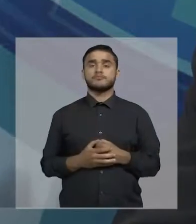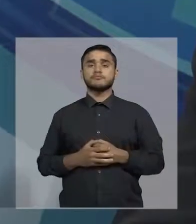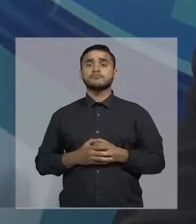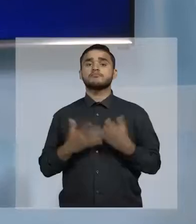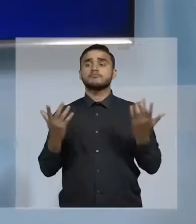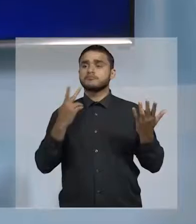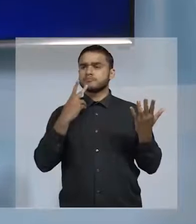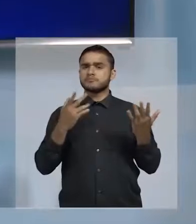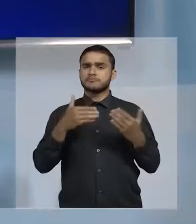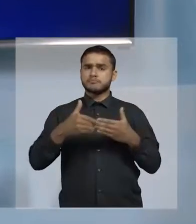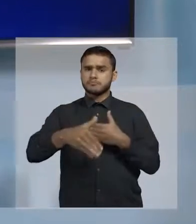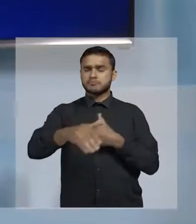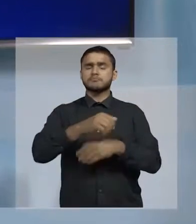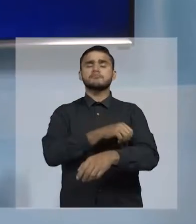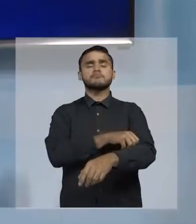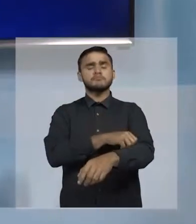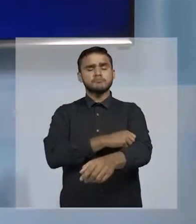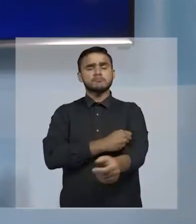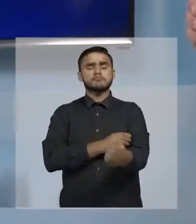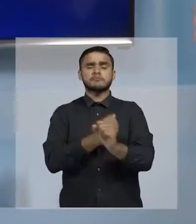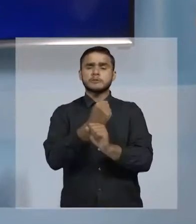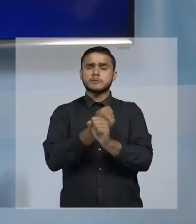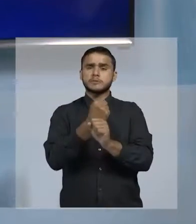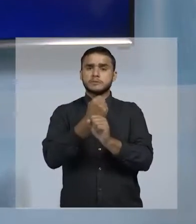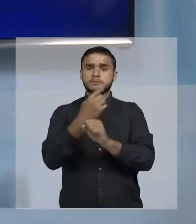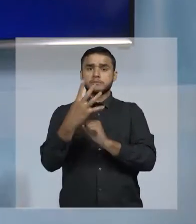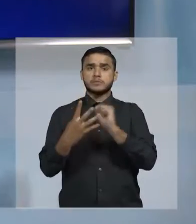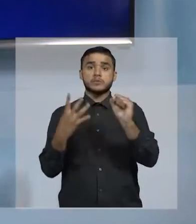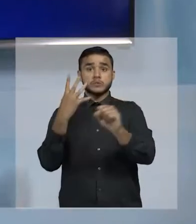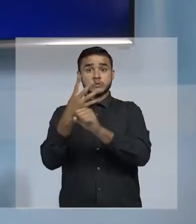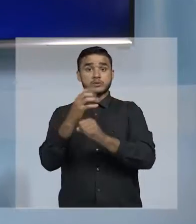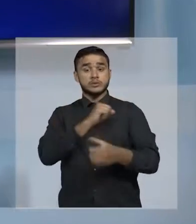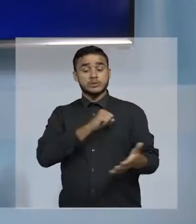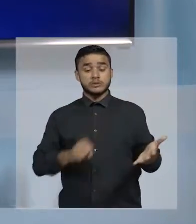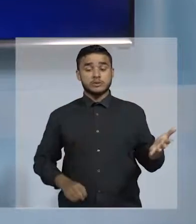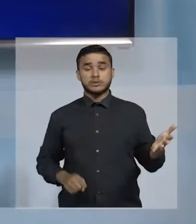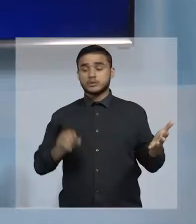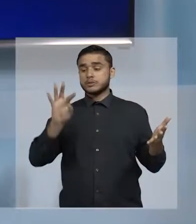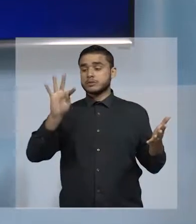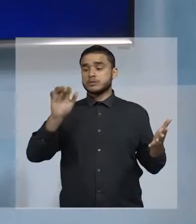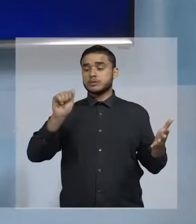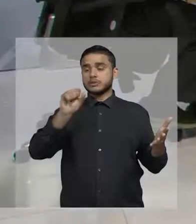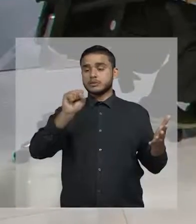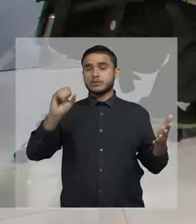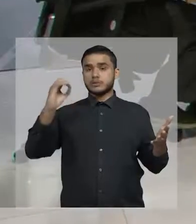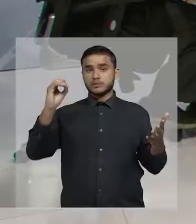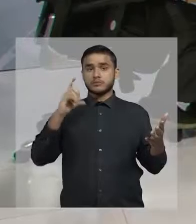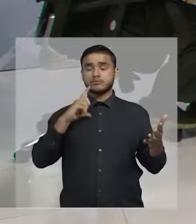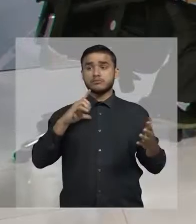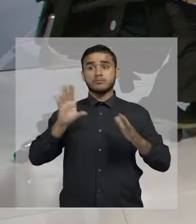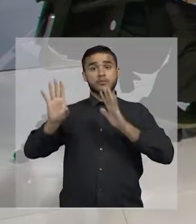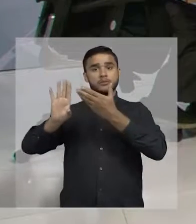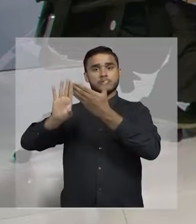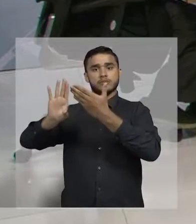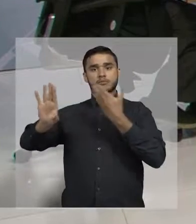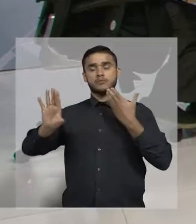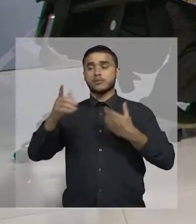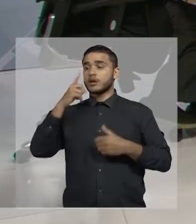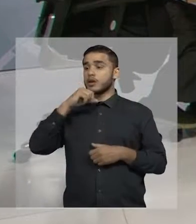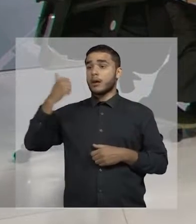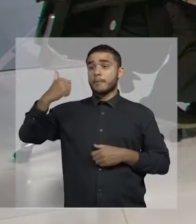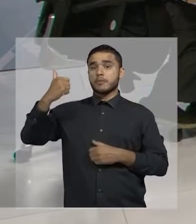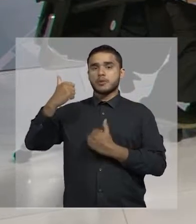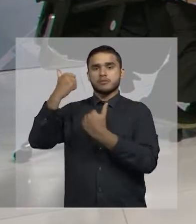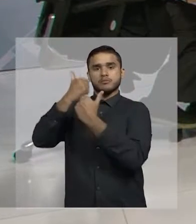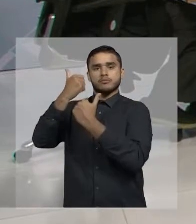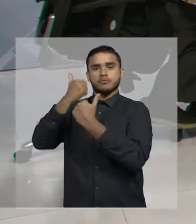anos de mandato para o Senado. Bastaria ter se licenciado, deixaria o seu primeiro suplente assumir. E se